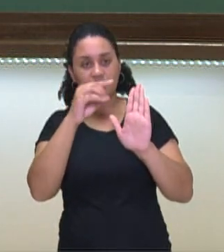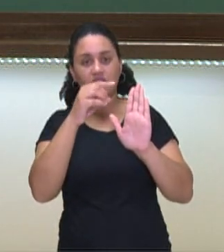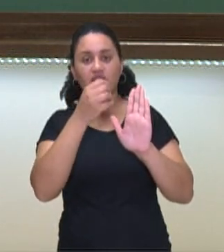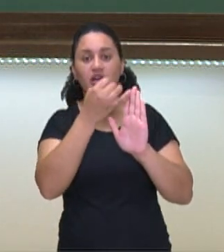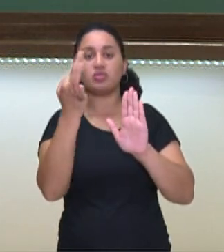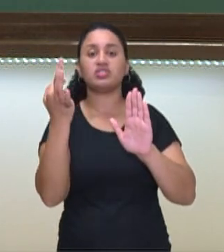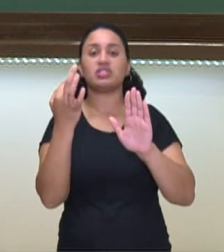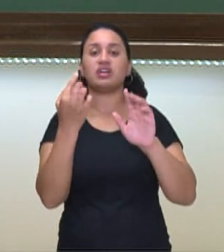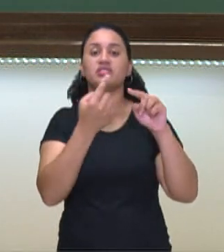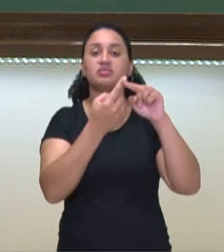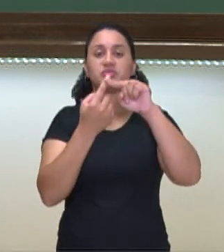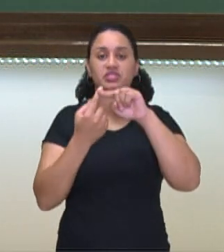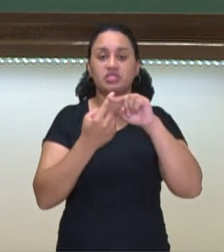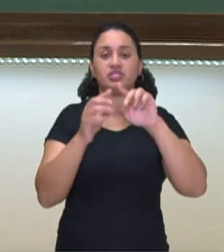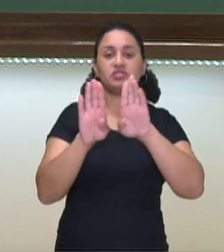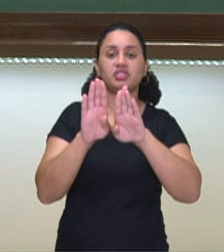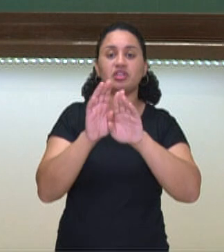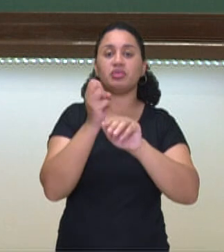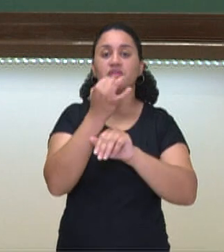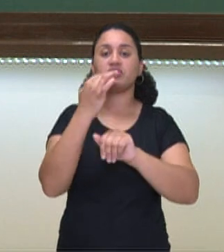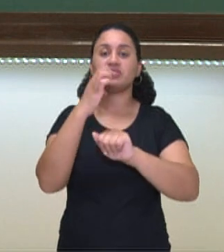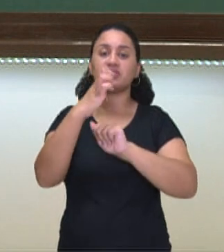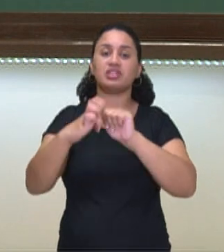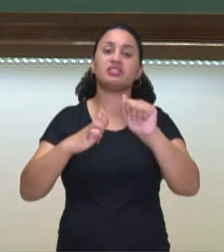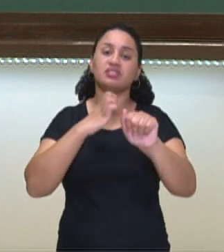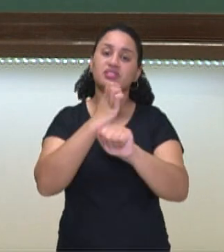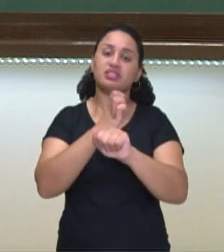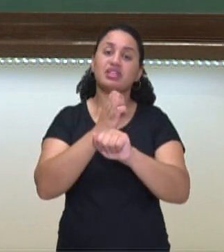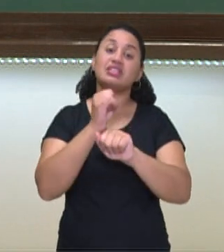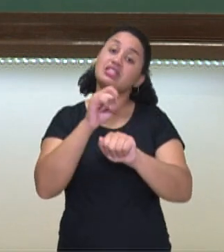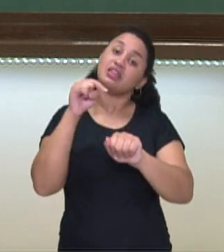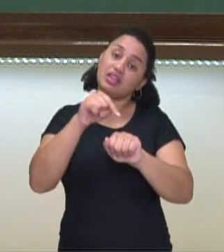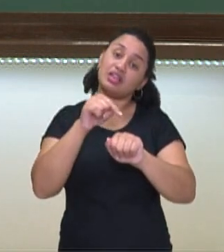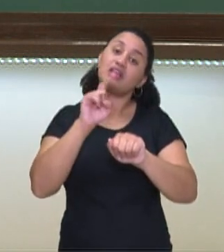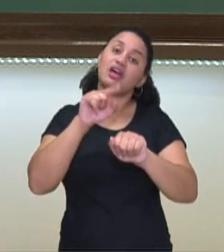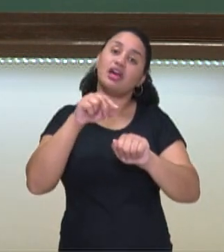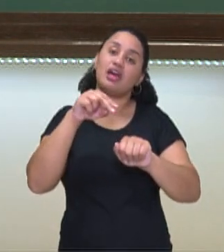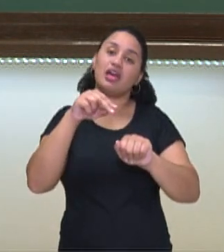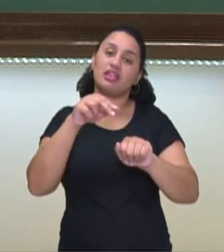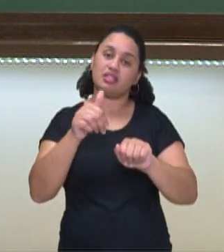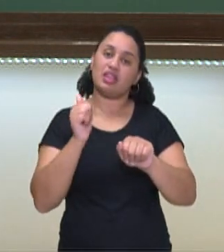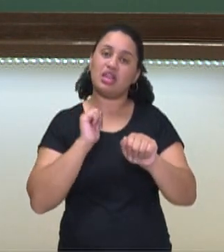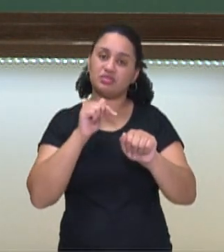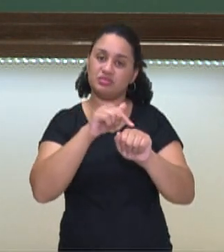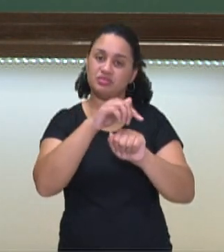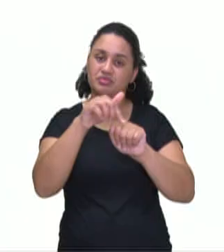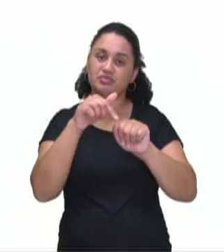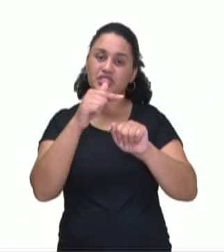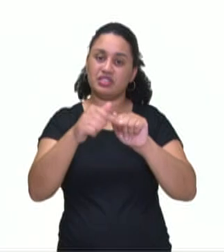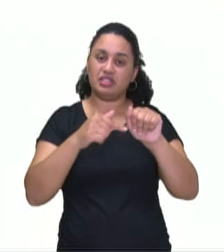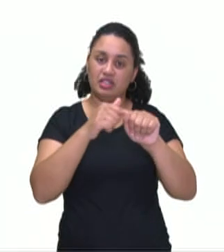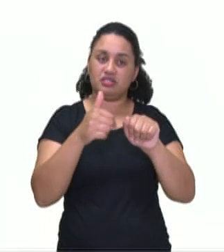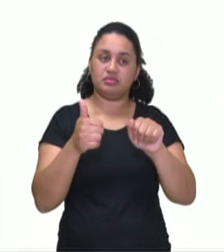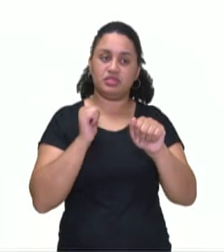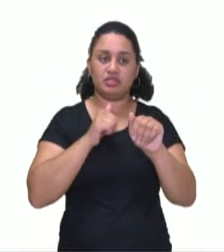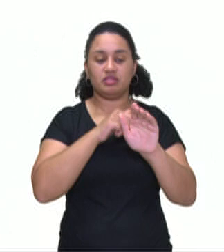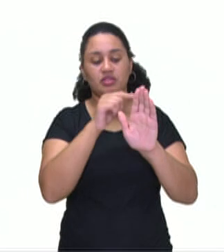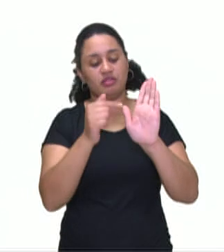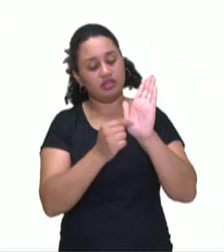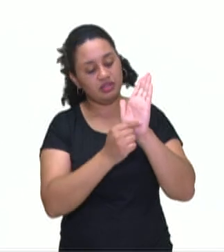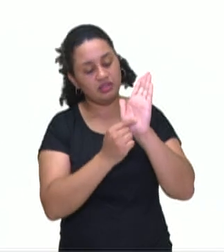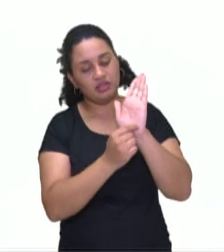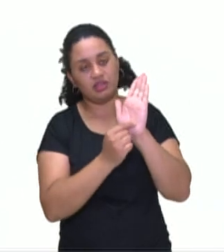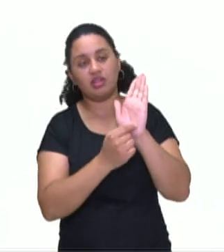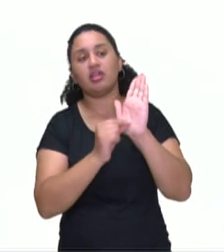a quantidade de elétrons de carga negativa, se esse é um átomo neutro. Eu tenho aqui embaixo o 65, que é a quantidade